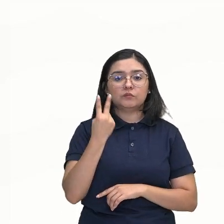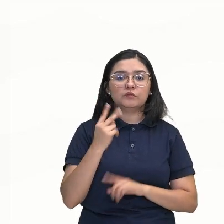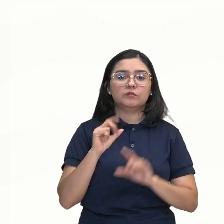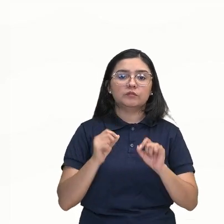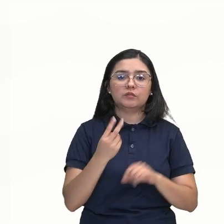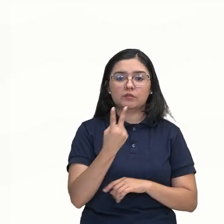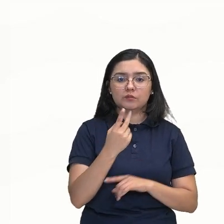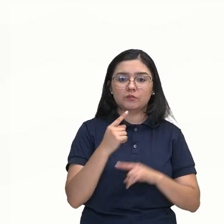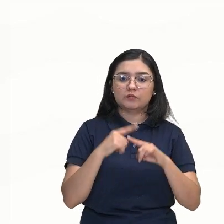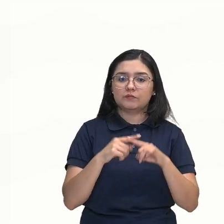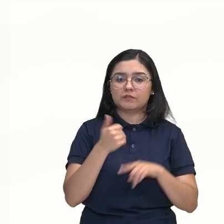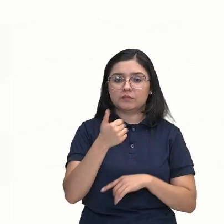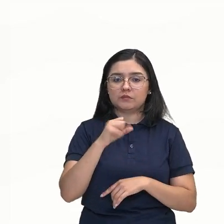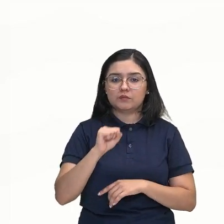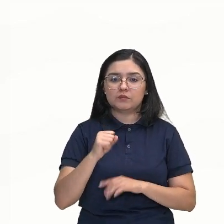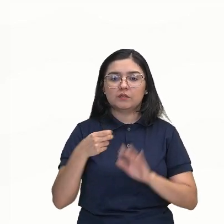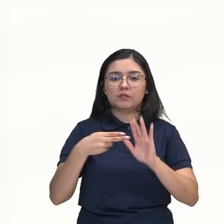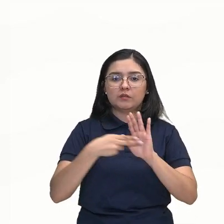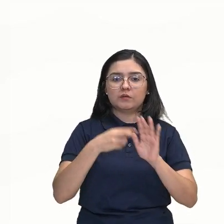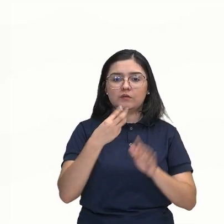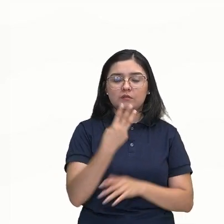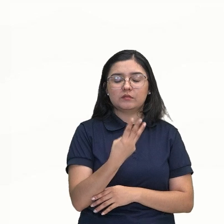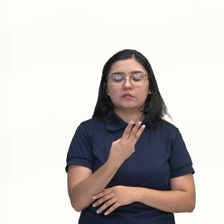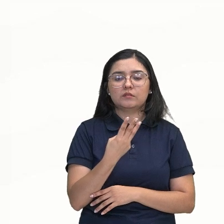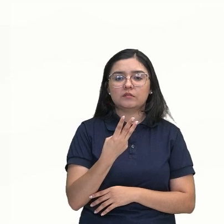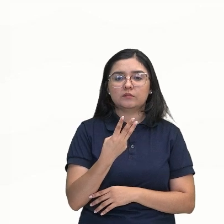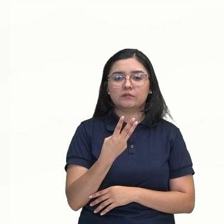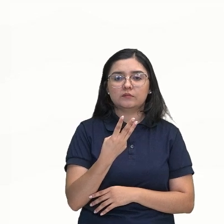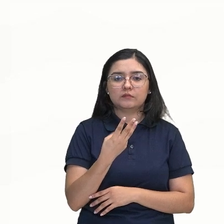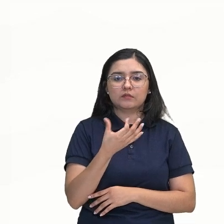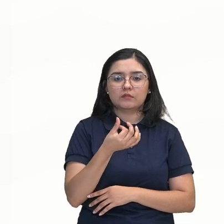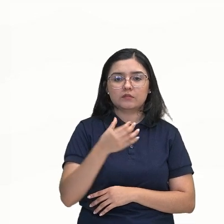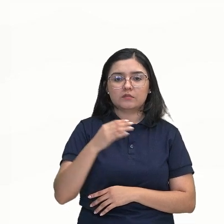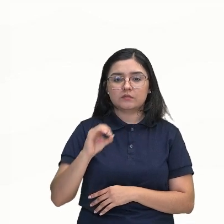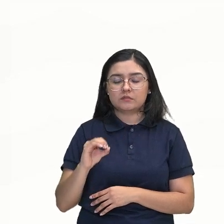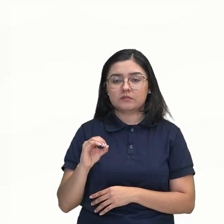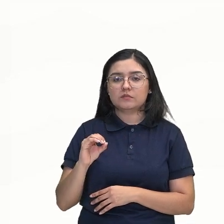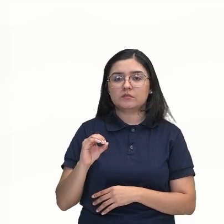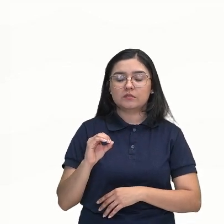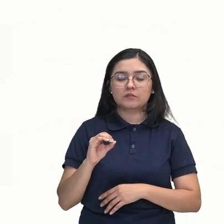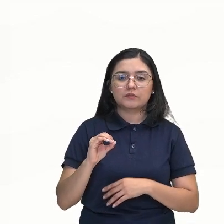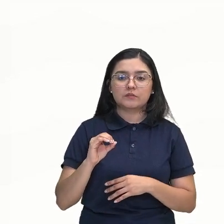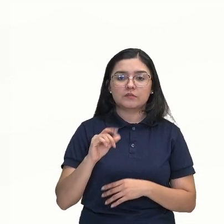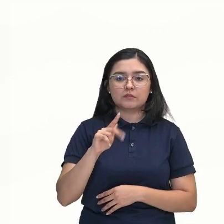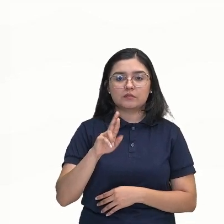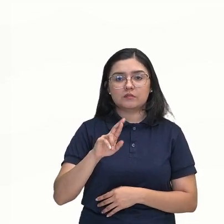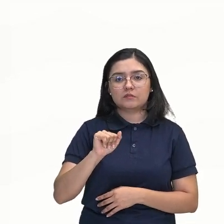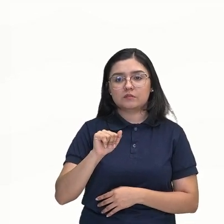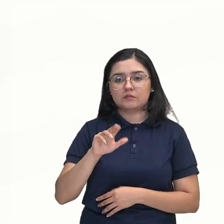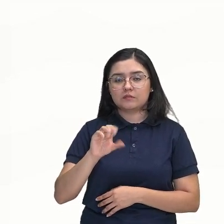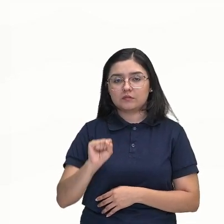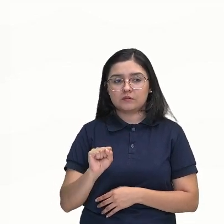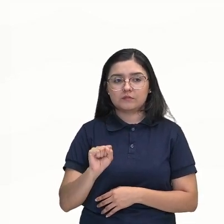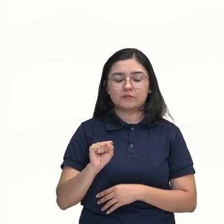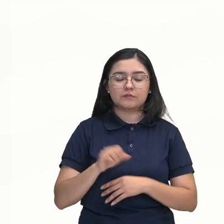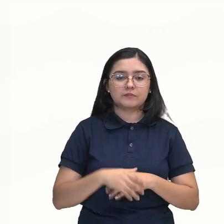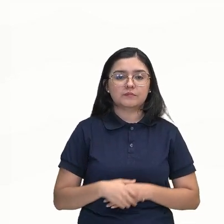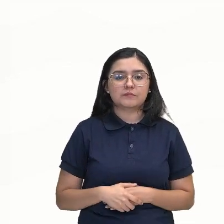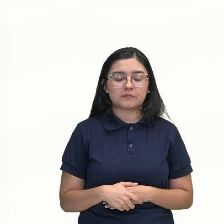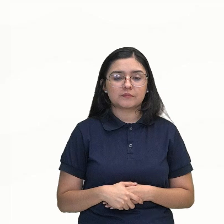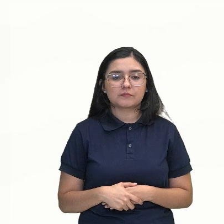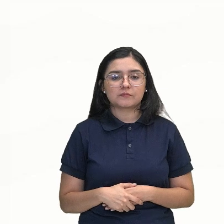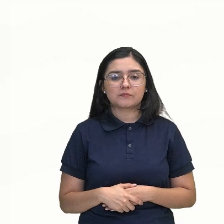vezes 180. A soma dos ângulos internos de um quadrado vai ser 360